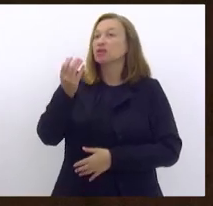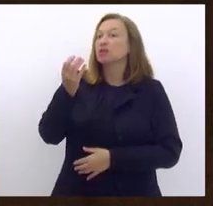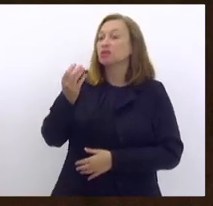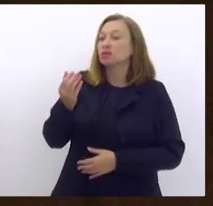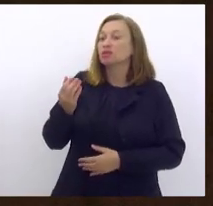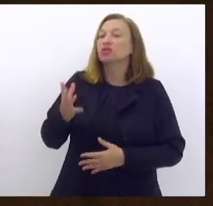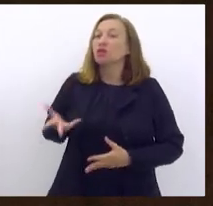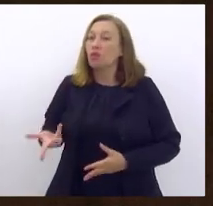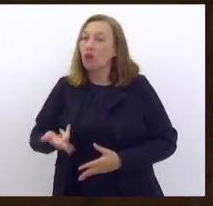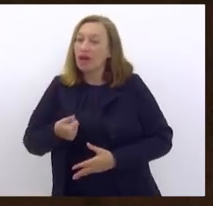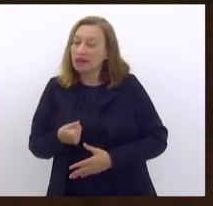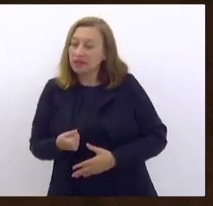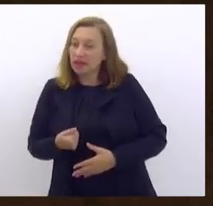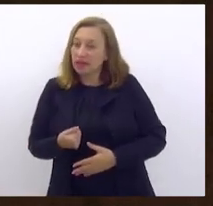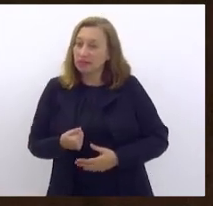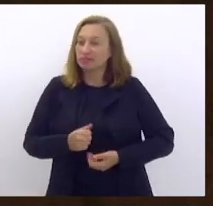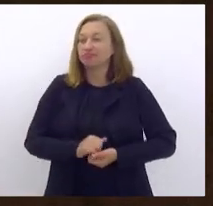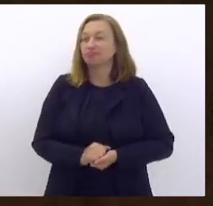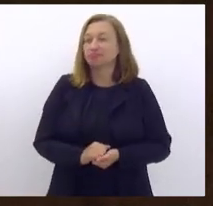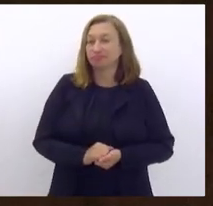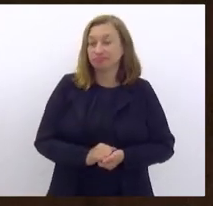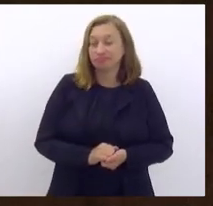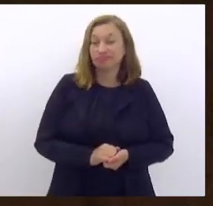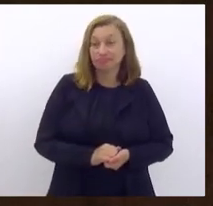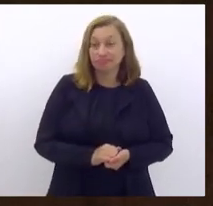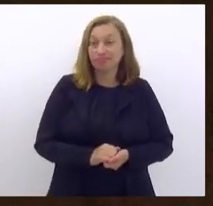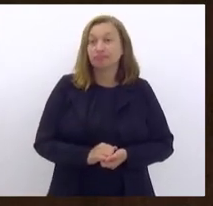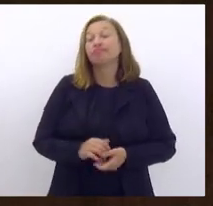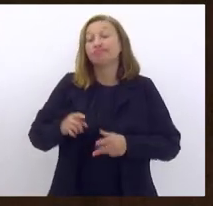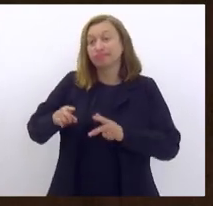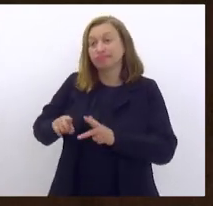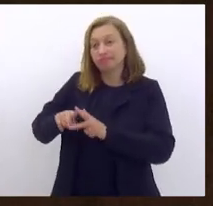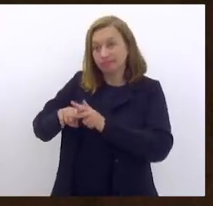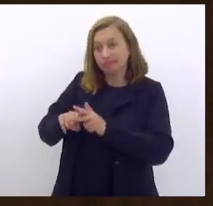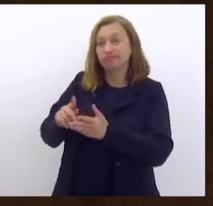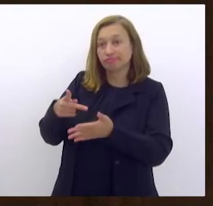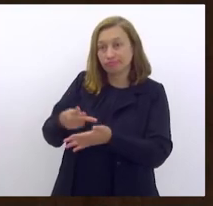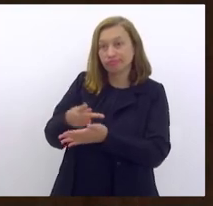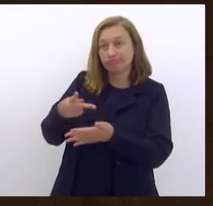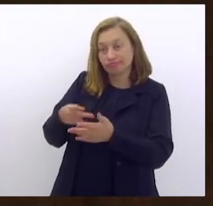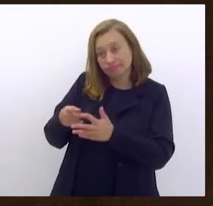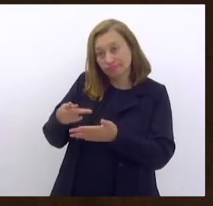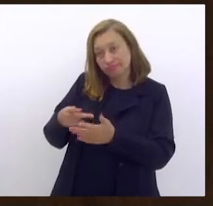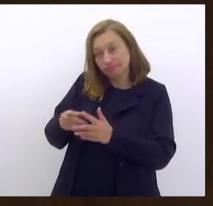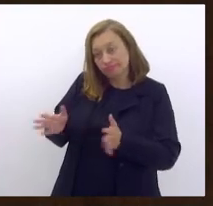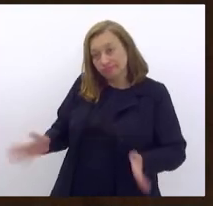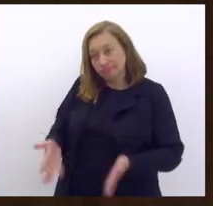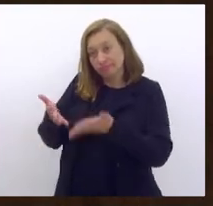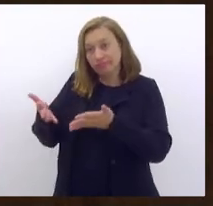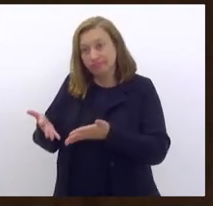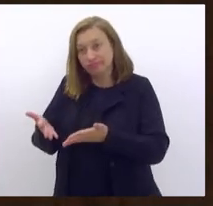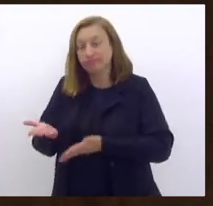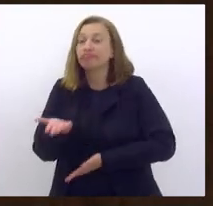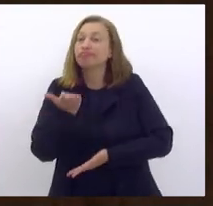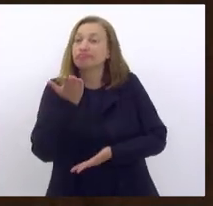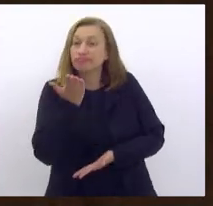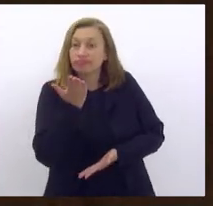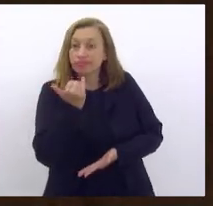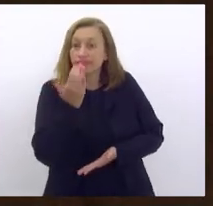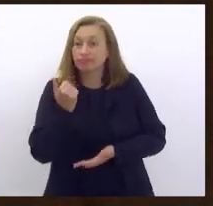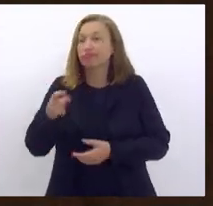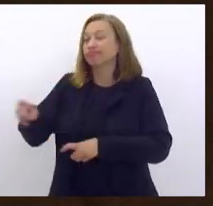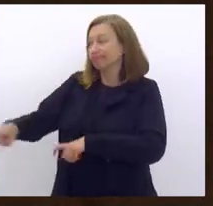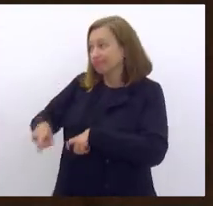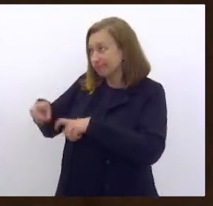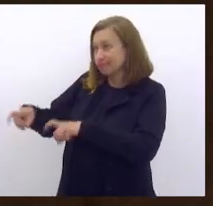alimento de alto valor nutricional, e consegue corrigir isso, estimulando, aí sim, as agricultoras e os agricultores